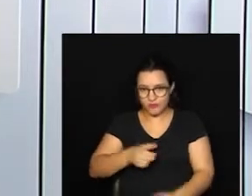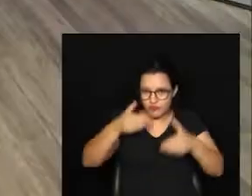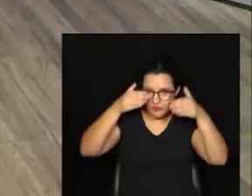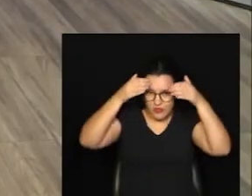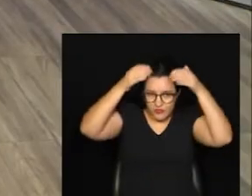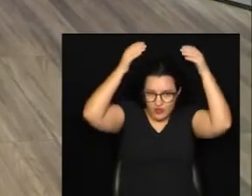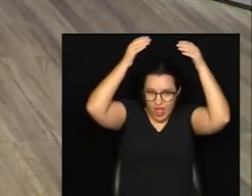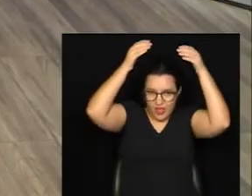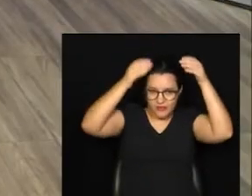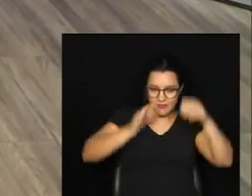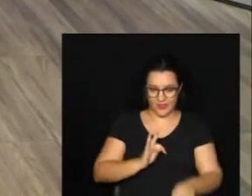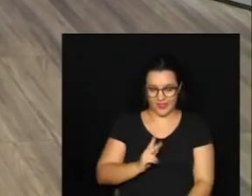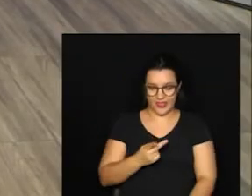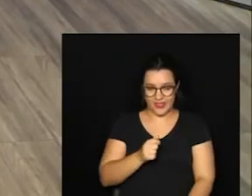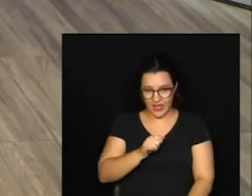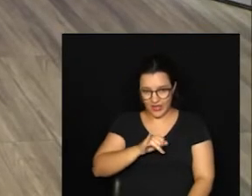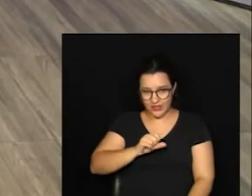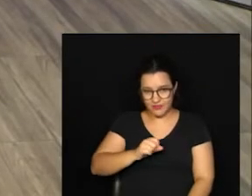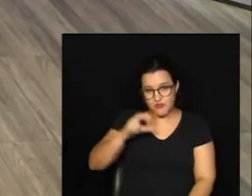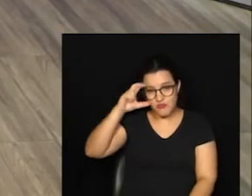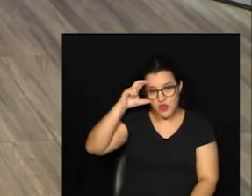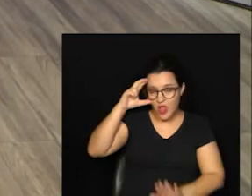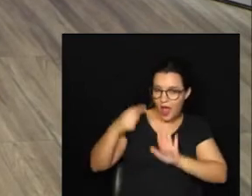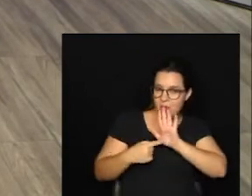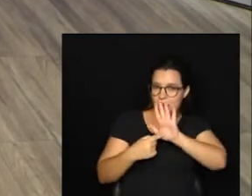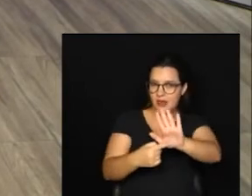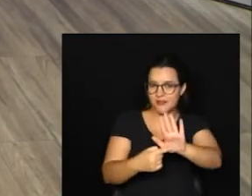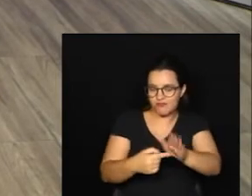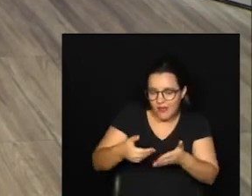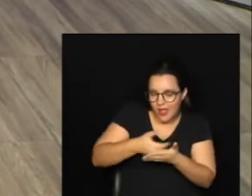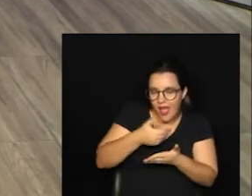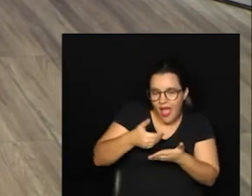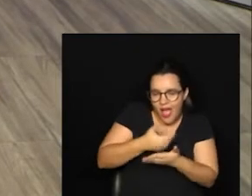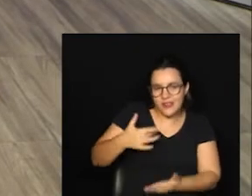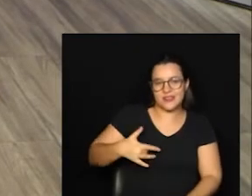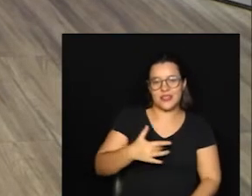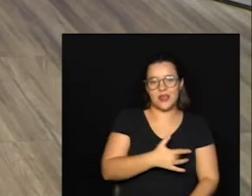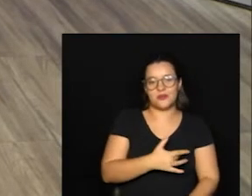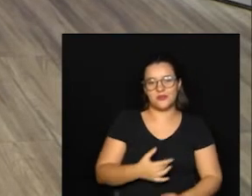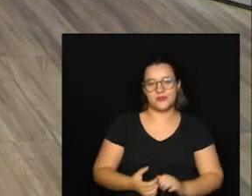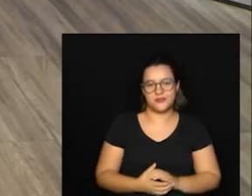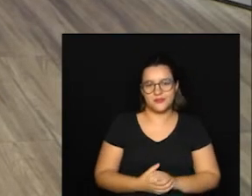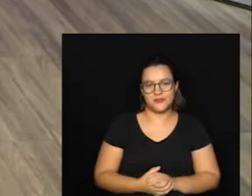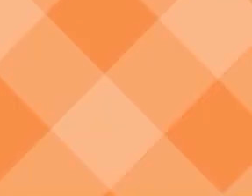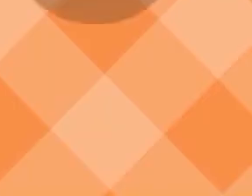Então, chega mais, Michel Amorim com Saúde na Colher.